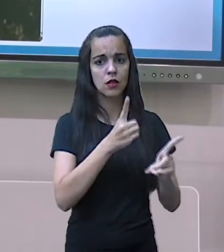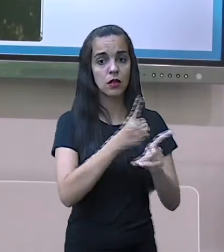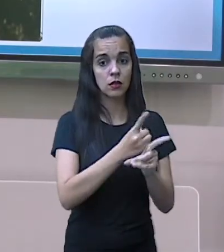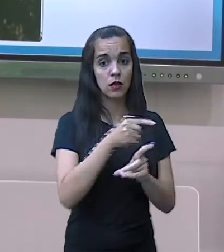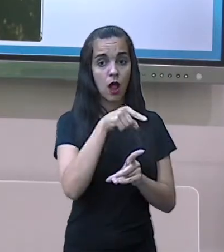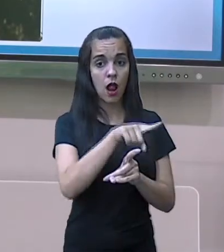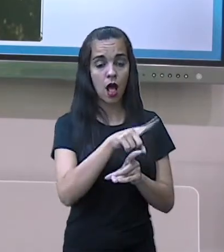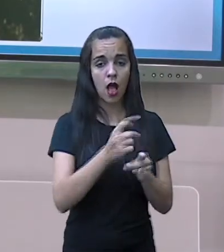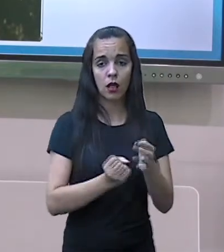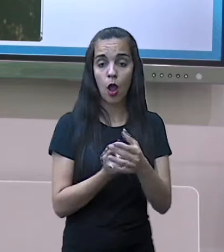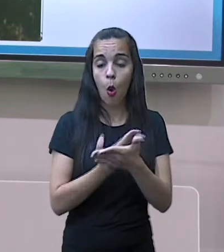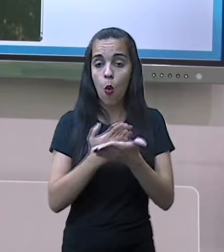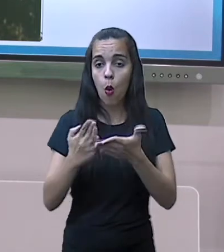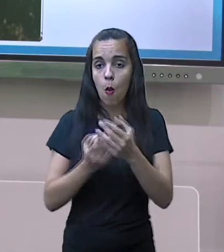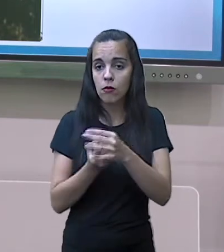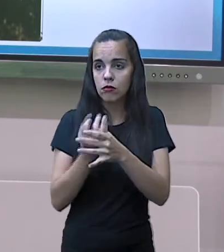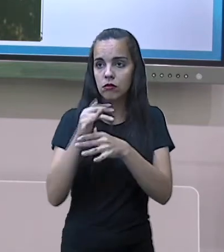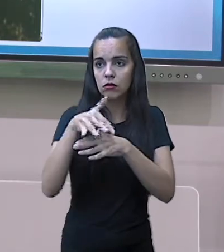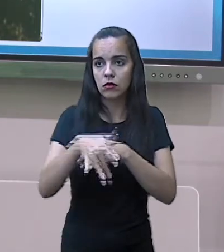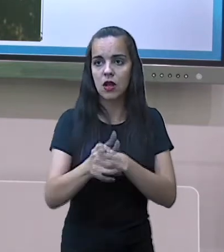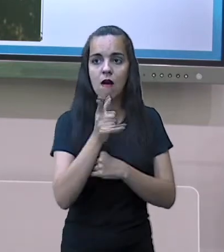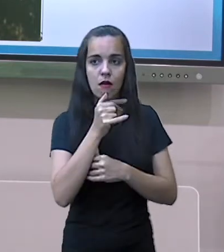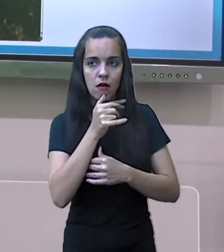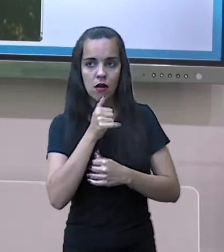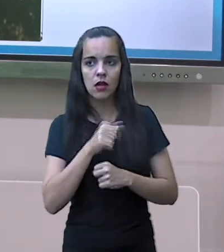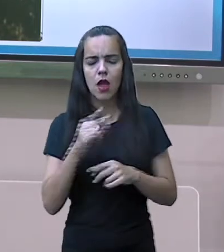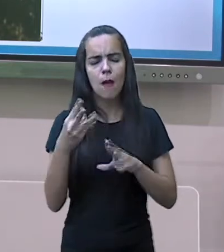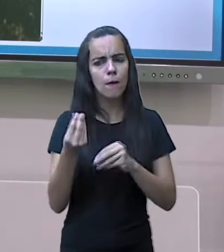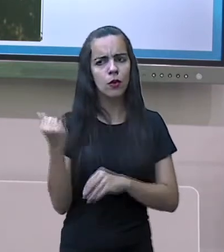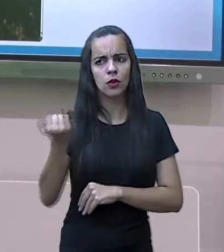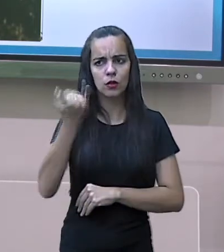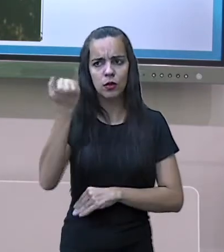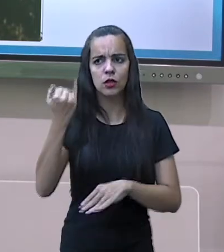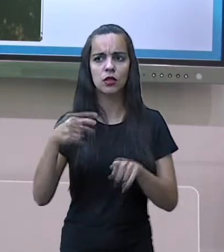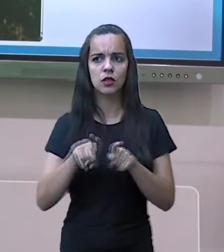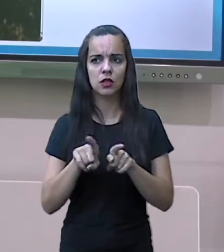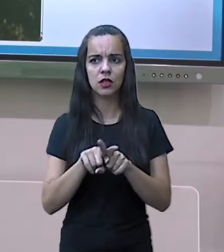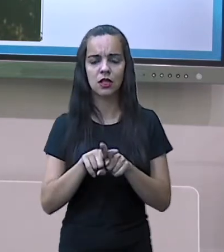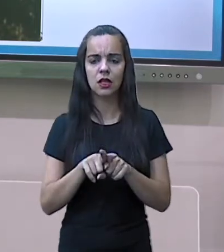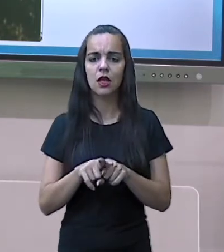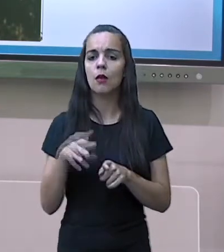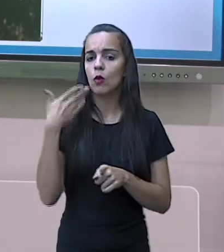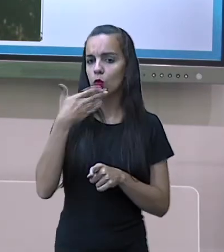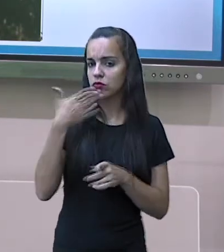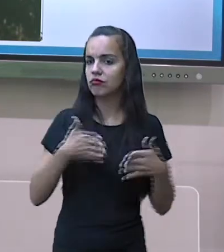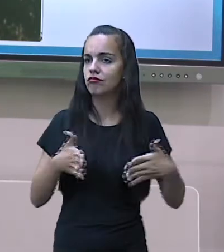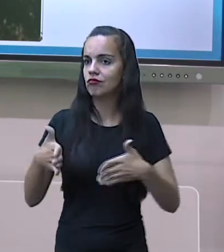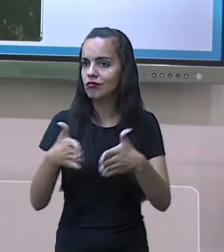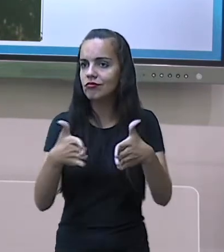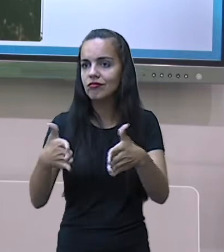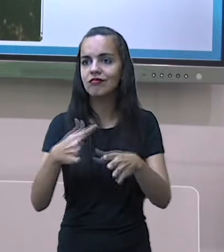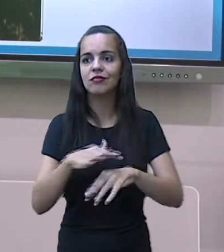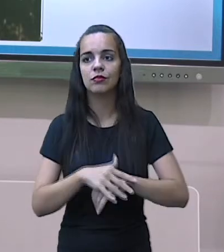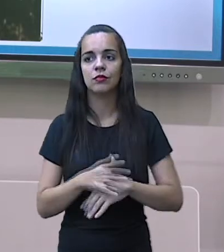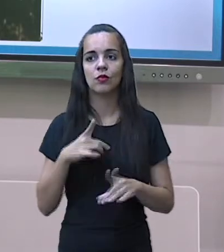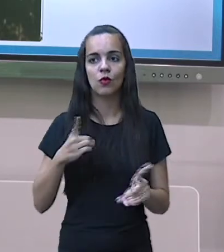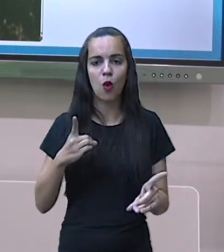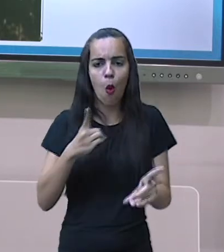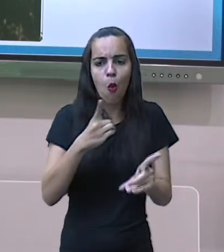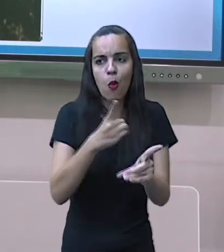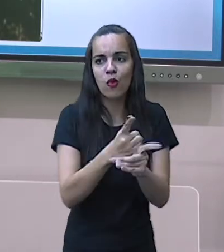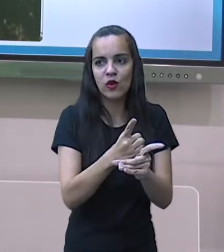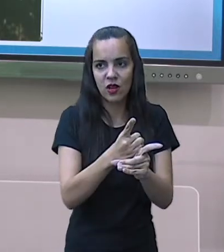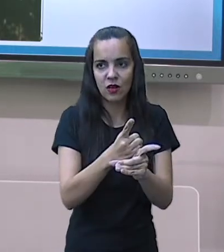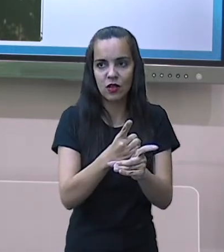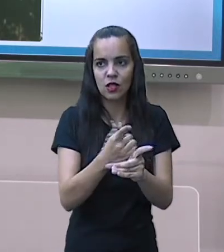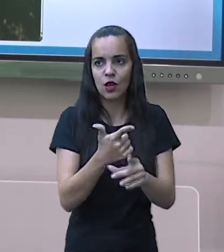essa nascente. E é importante também, porque o Rio Doce, ele surge com o encontro